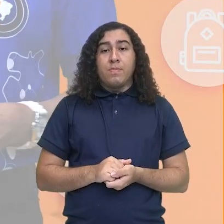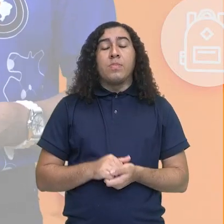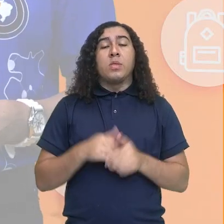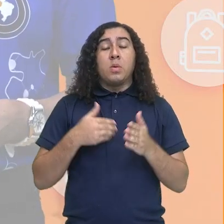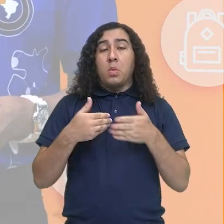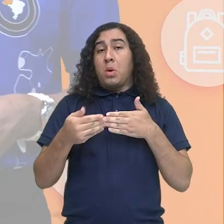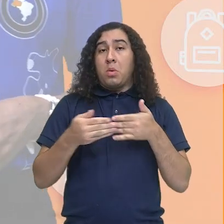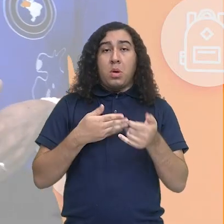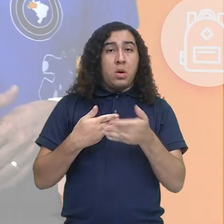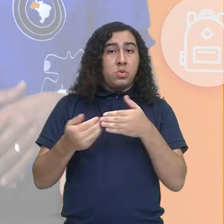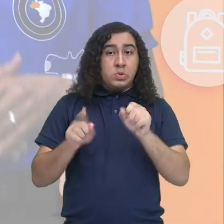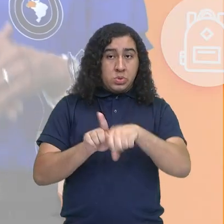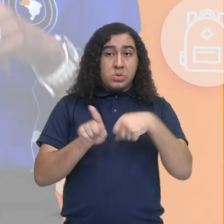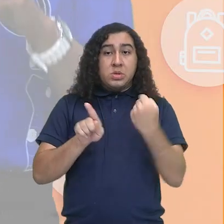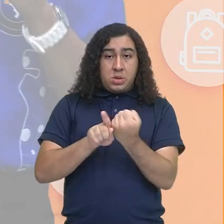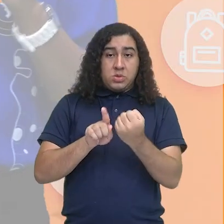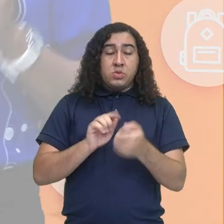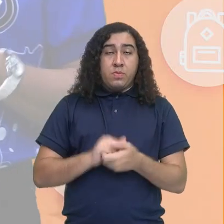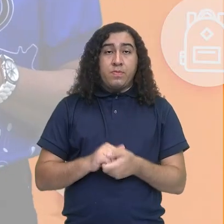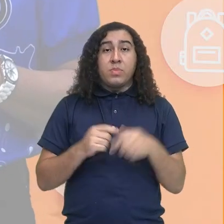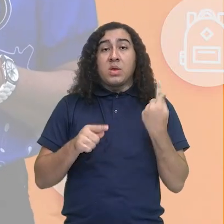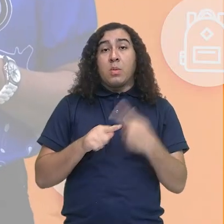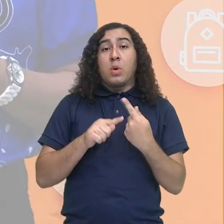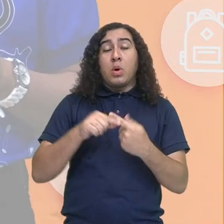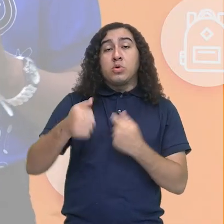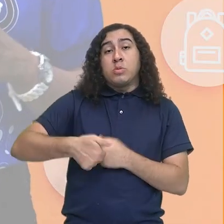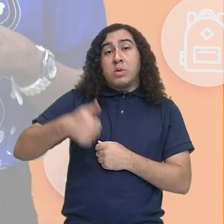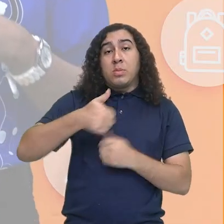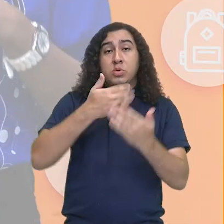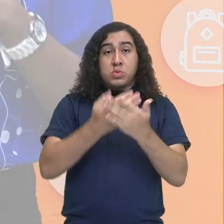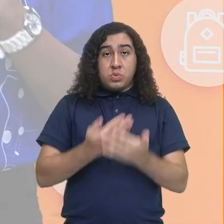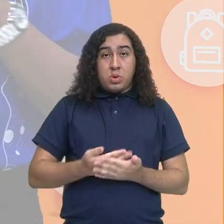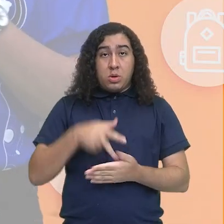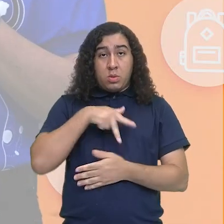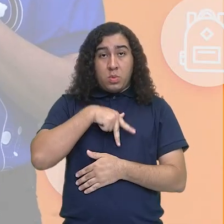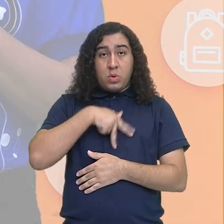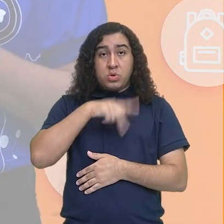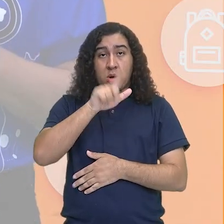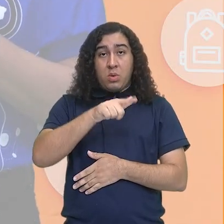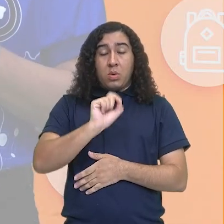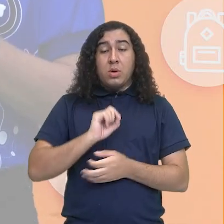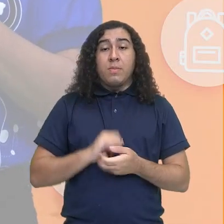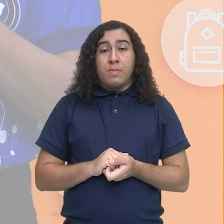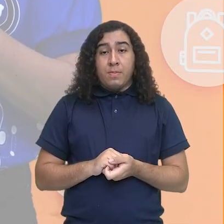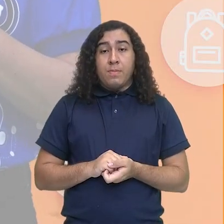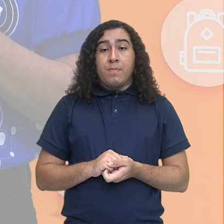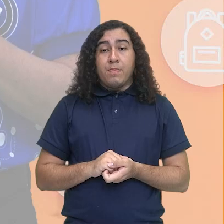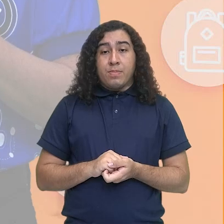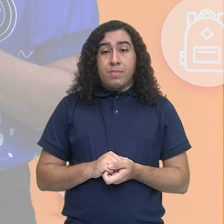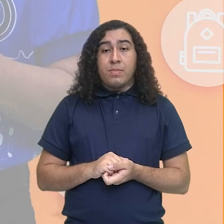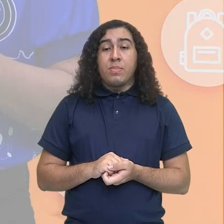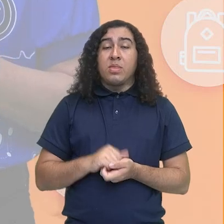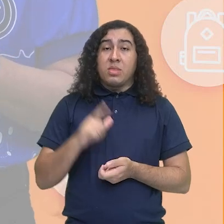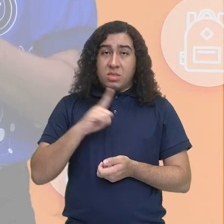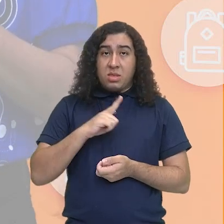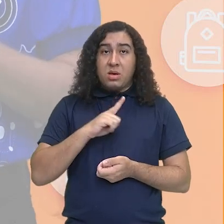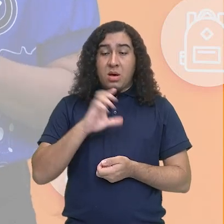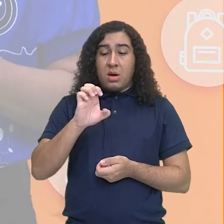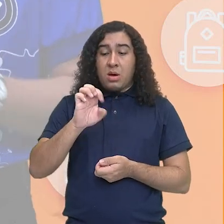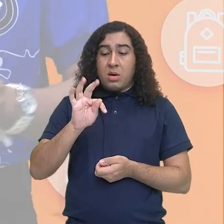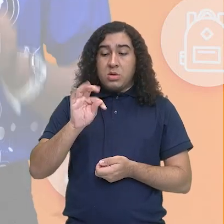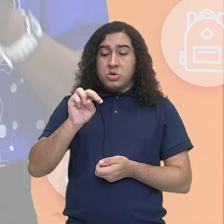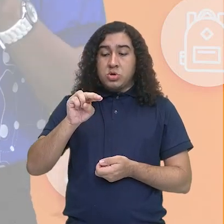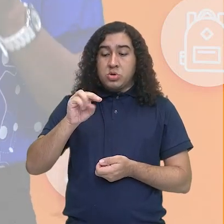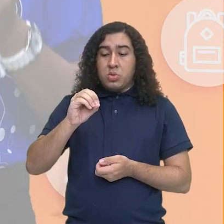quais forem, porque os primeiros estudos antropológicos eram extremamente etnocêntricos,